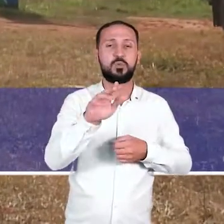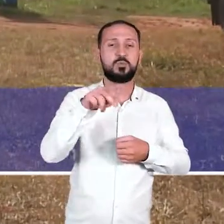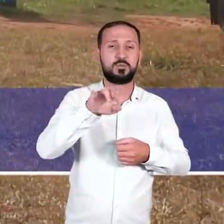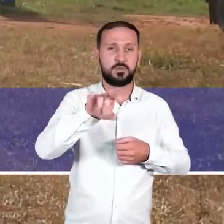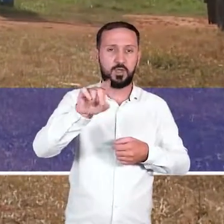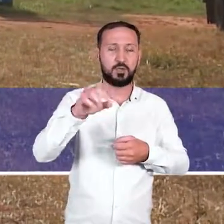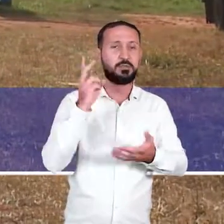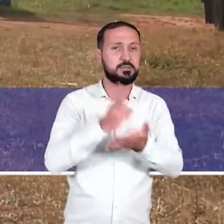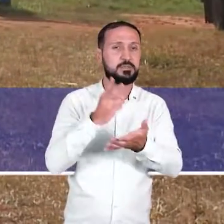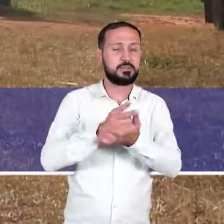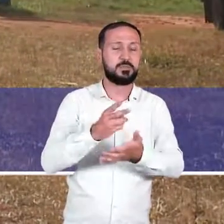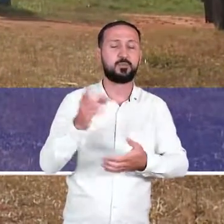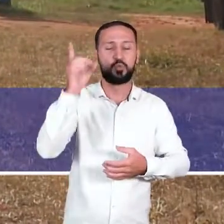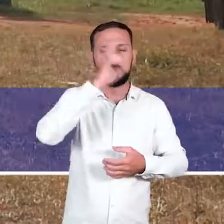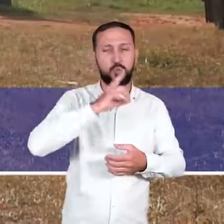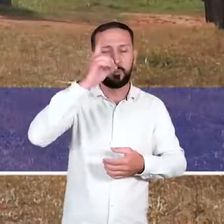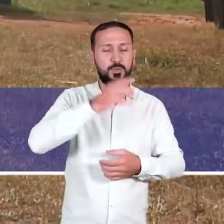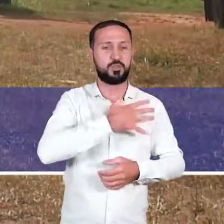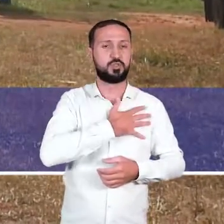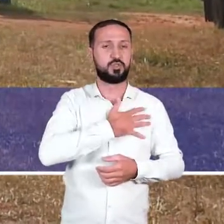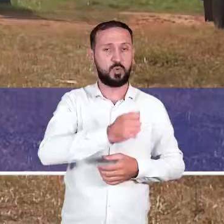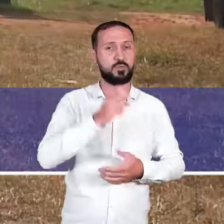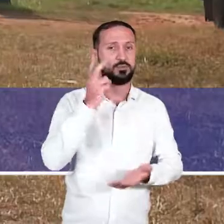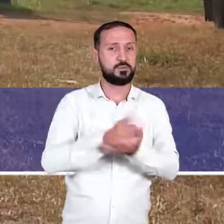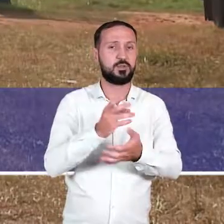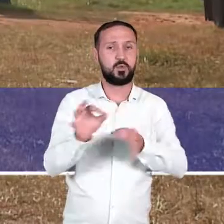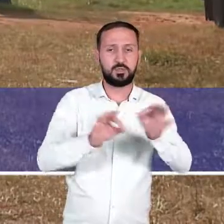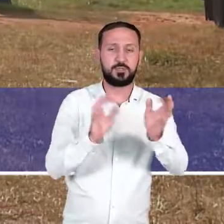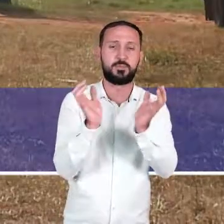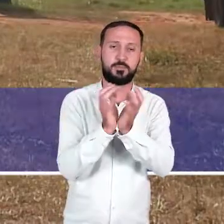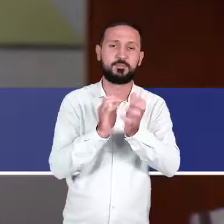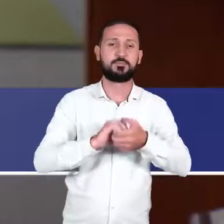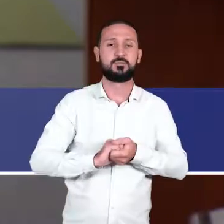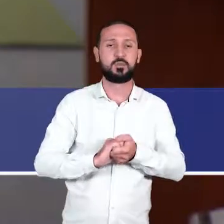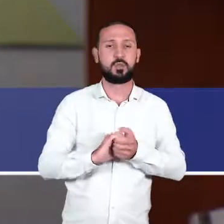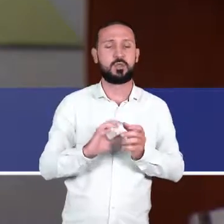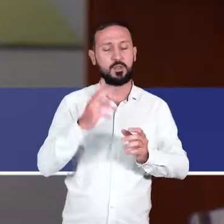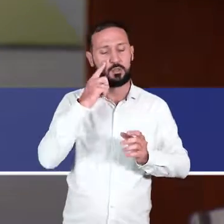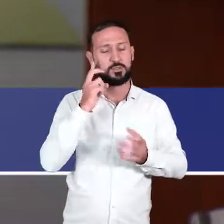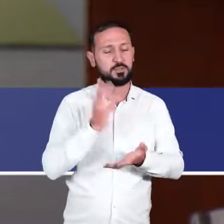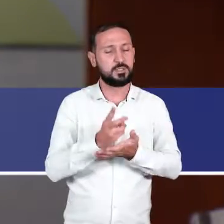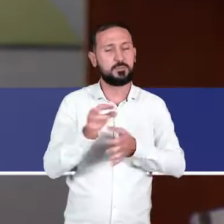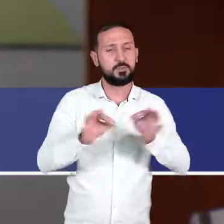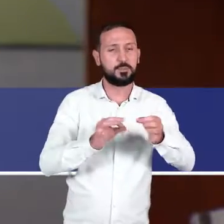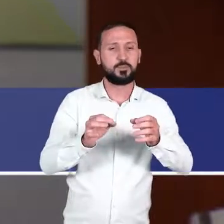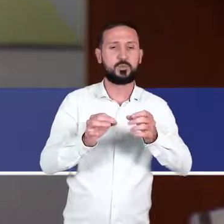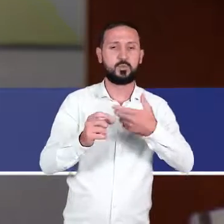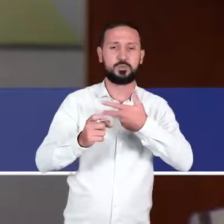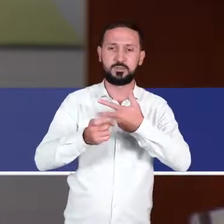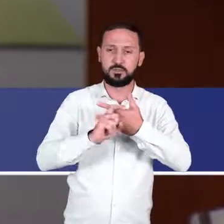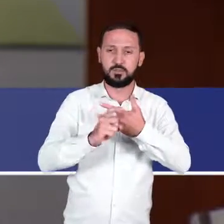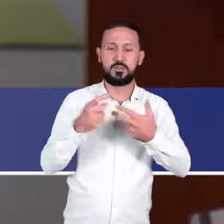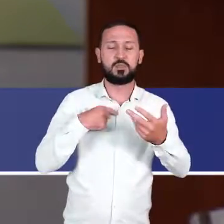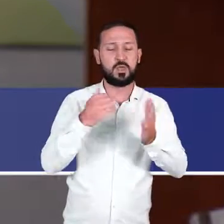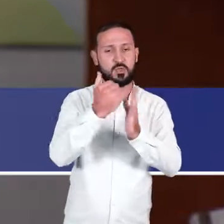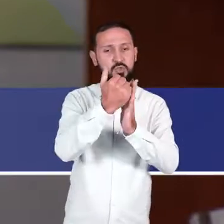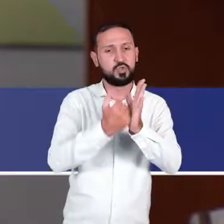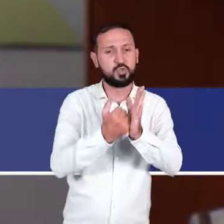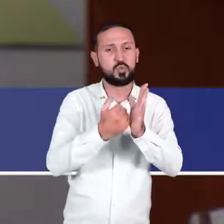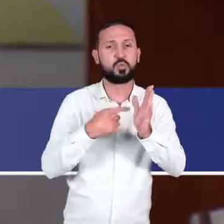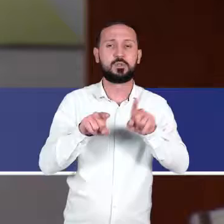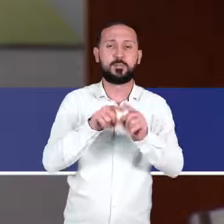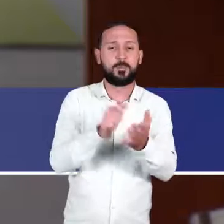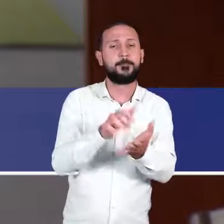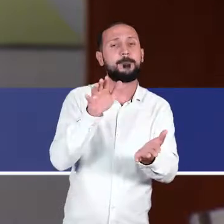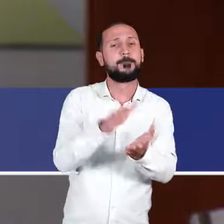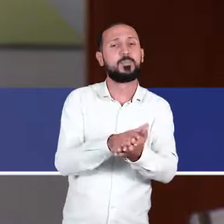ocorre no primeiro domingo de agosto de cada ano e é promovida pela PAI. Do Poder Executivo, há a possibilidade de descontos em juros